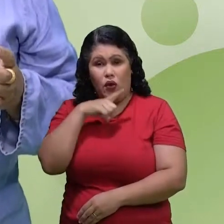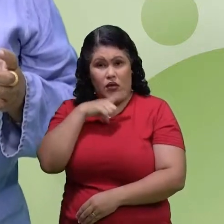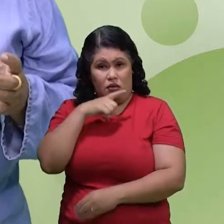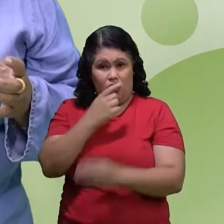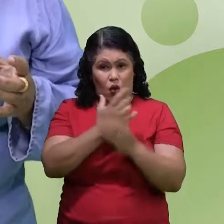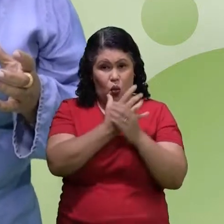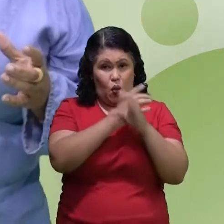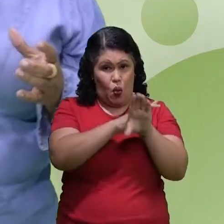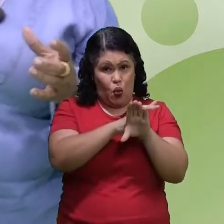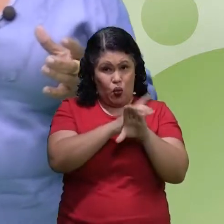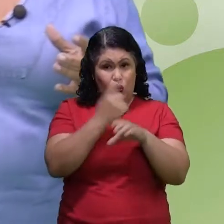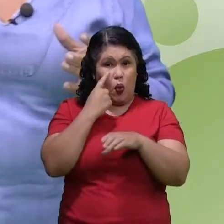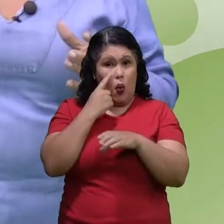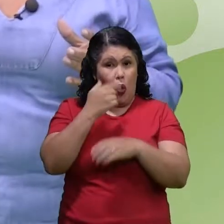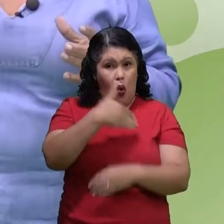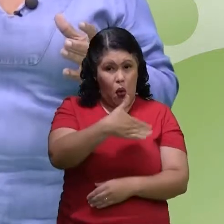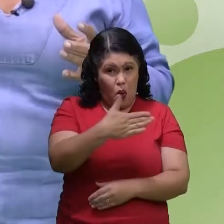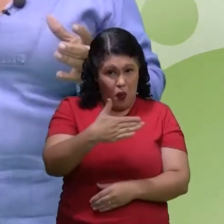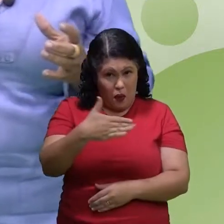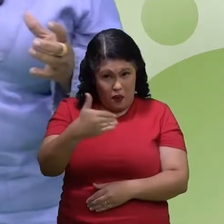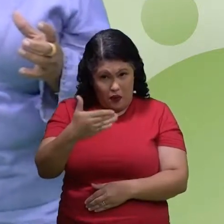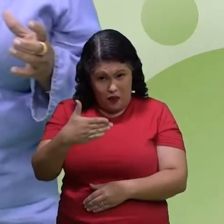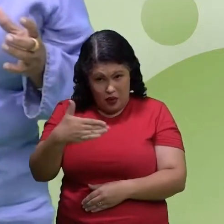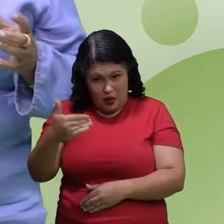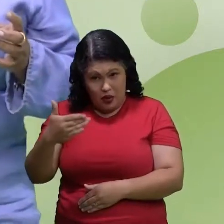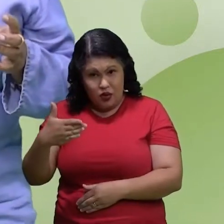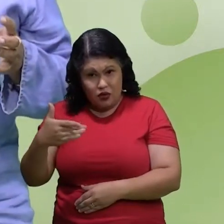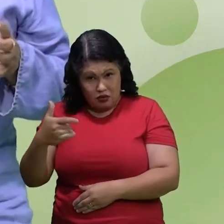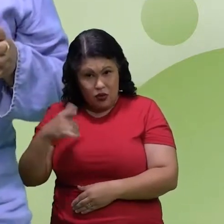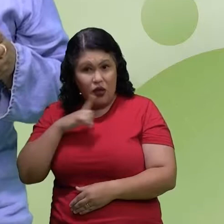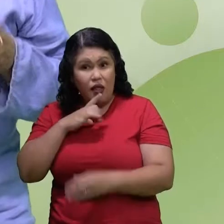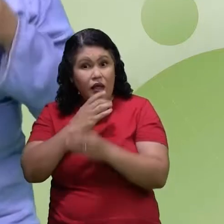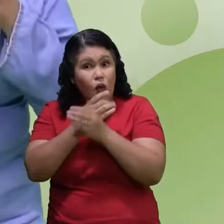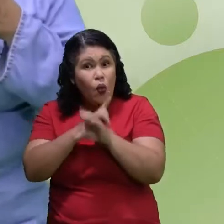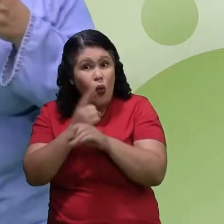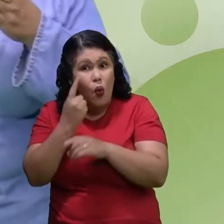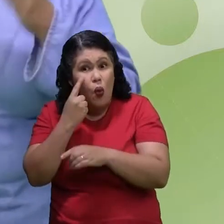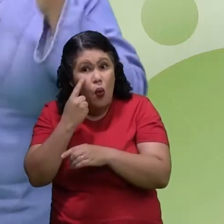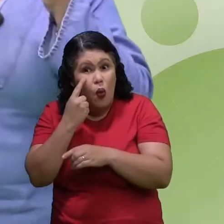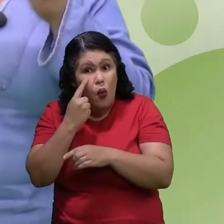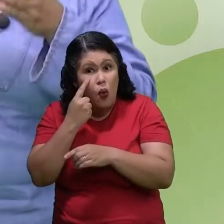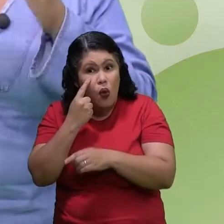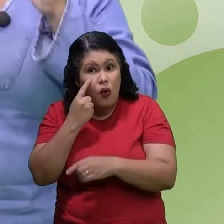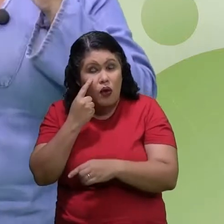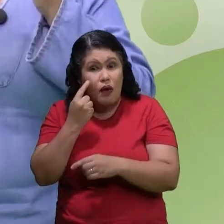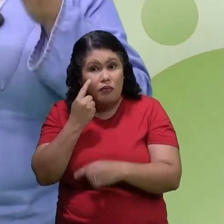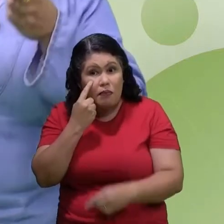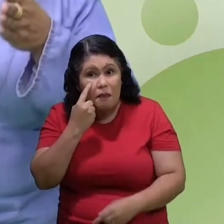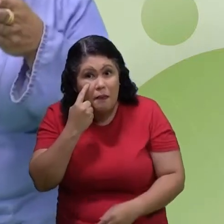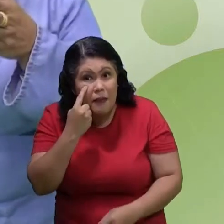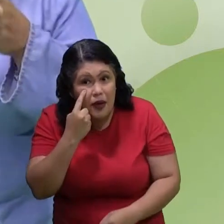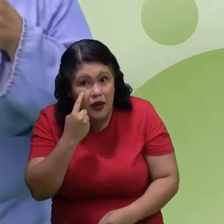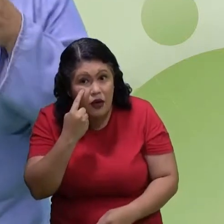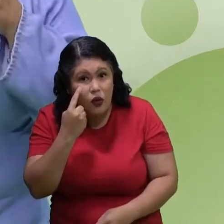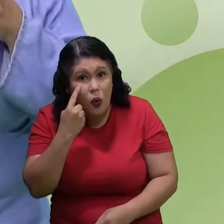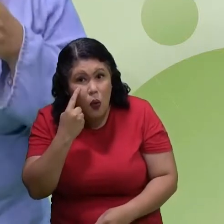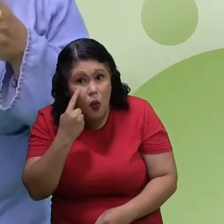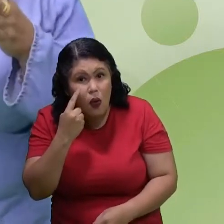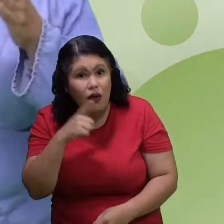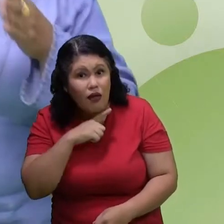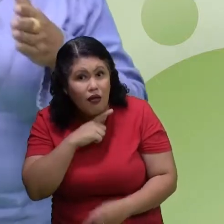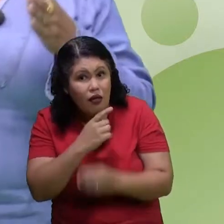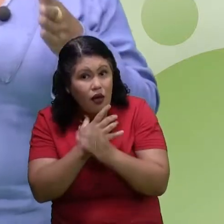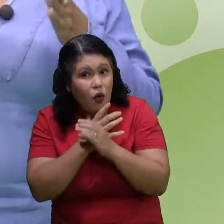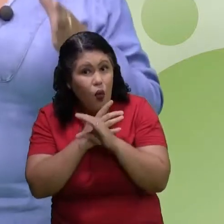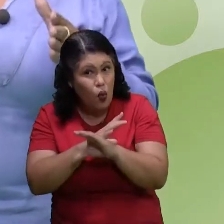vendo o peixinho que está nesse quadro verde, né? Se você olhar muito de um olhar da ciência, você